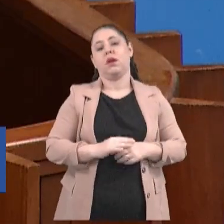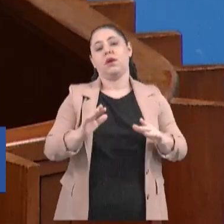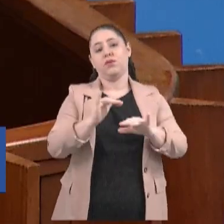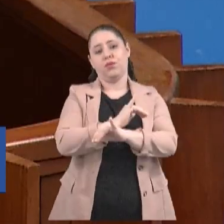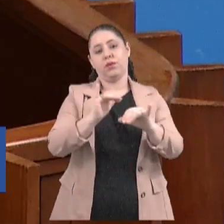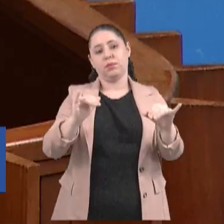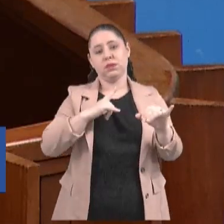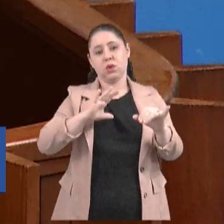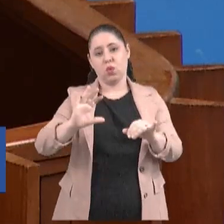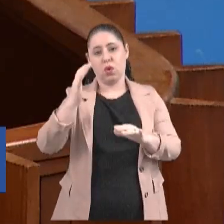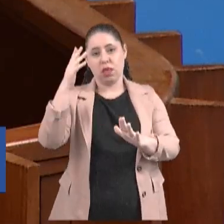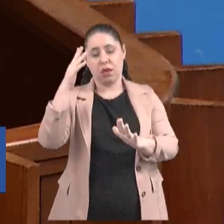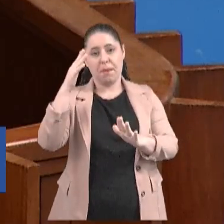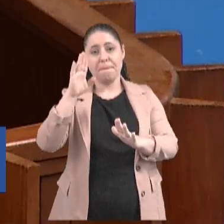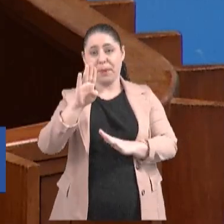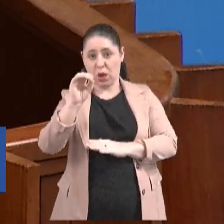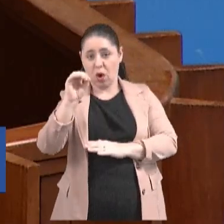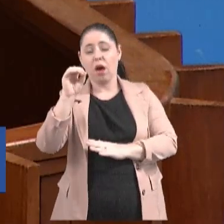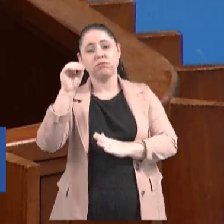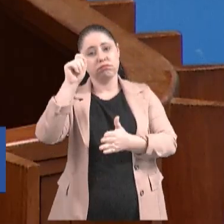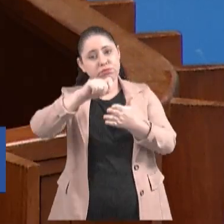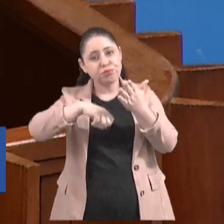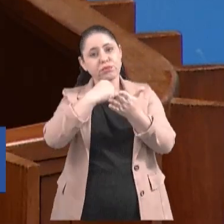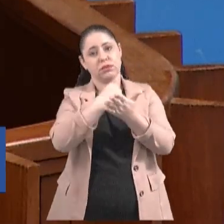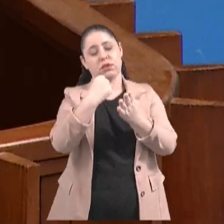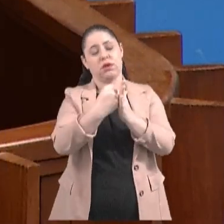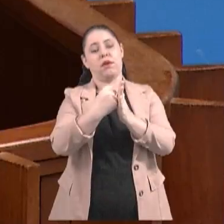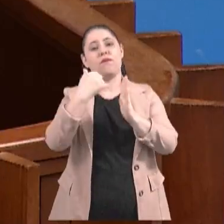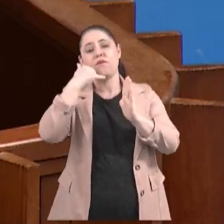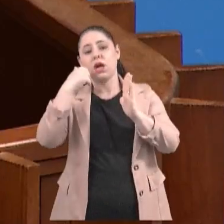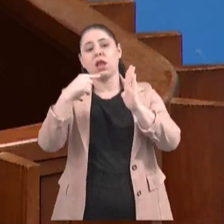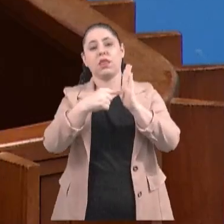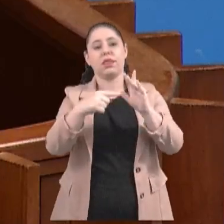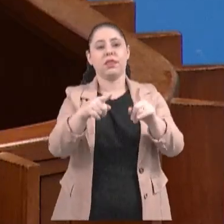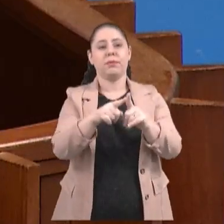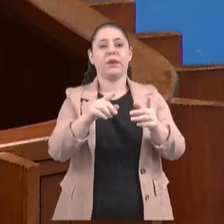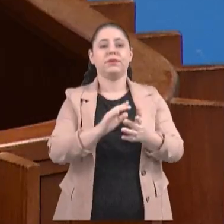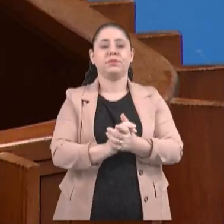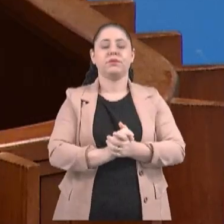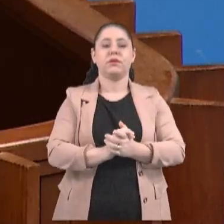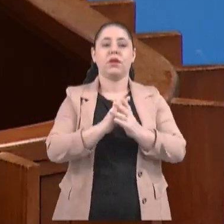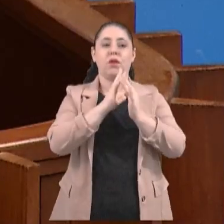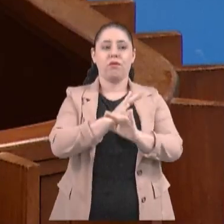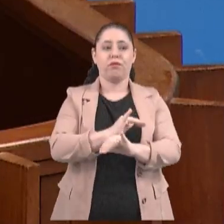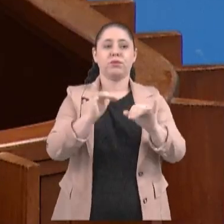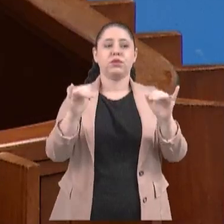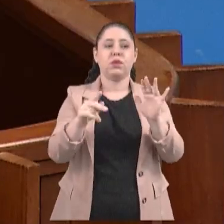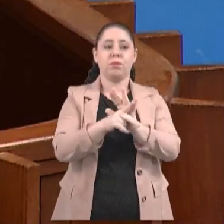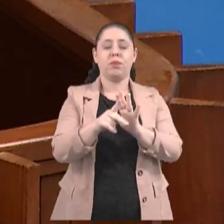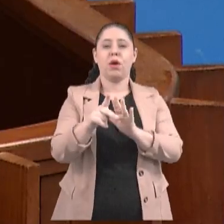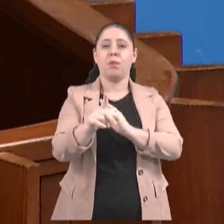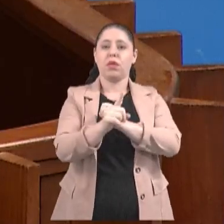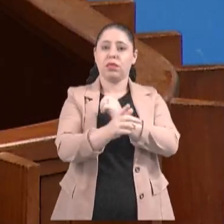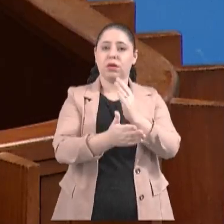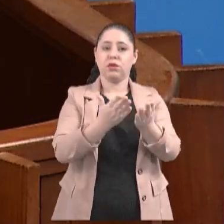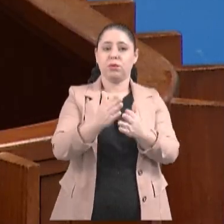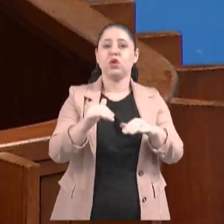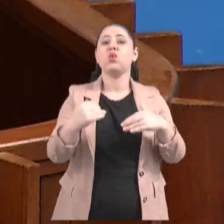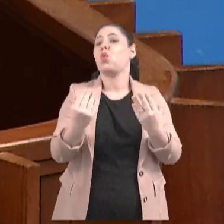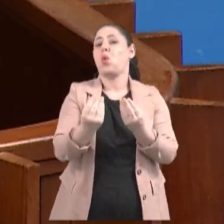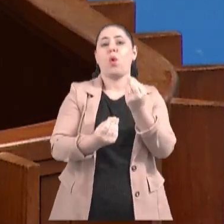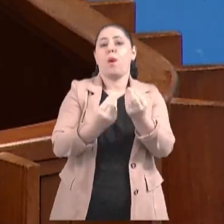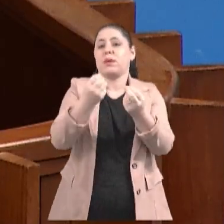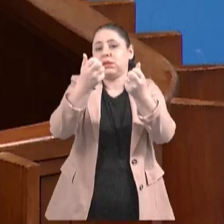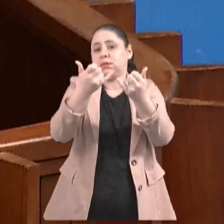registradas perante as polícias e o Poder Judiciário, bem como informações sobre o atendimento prestado.